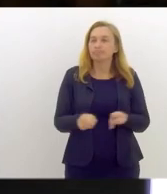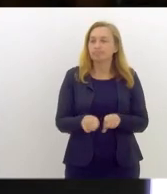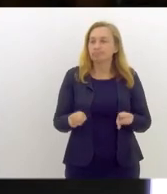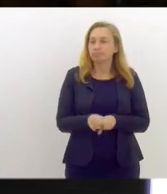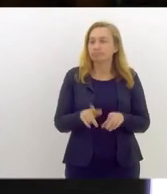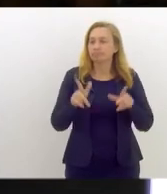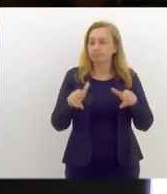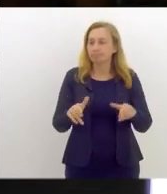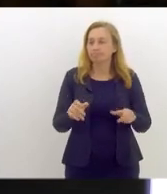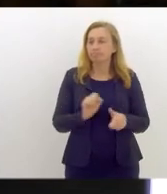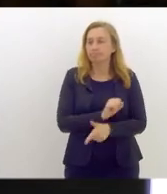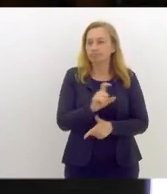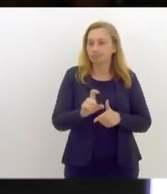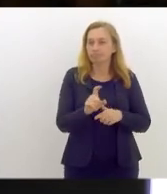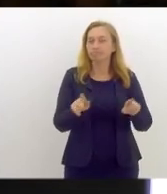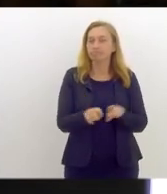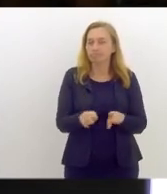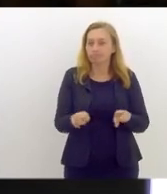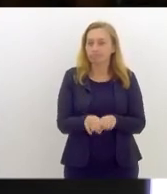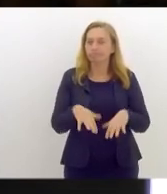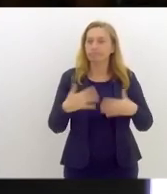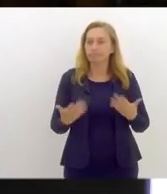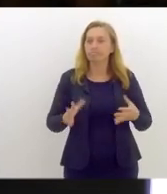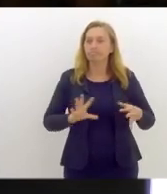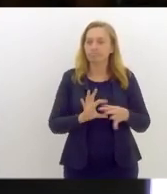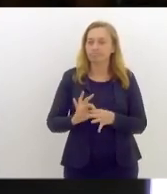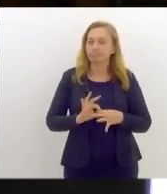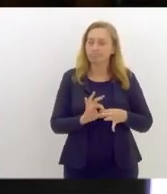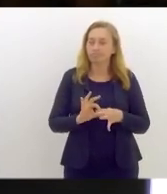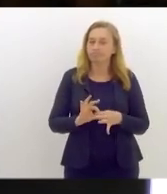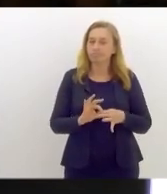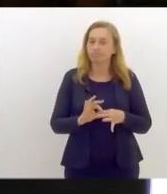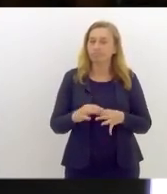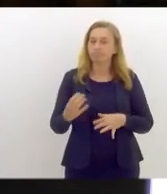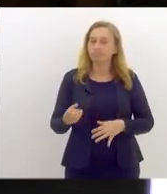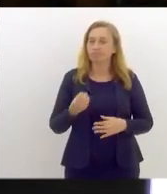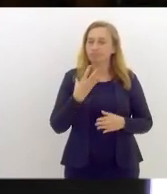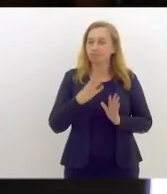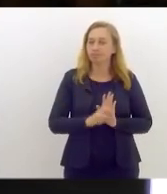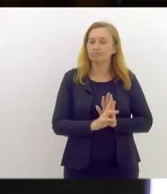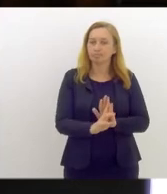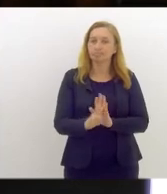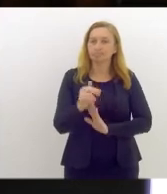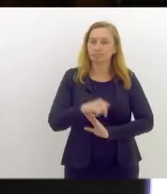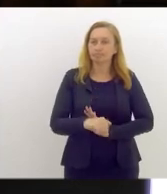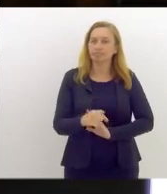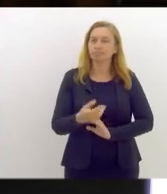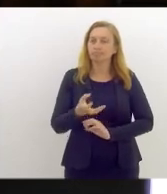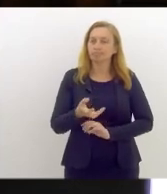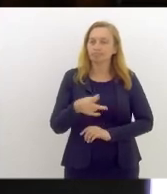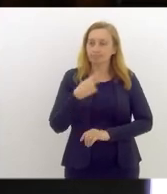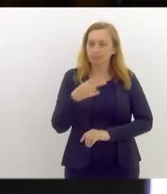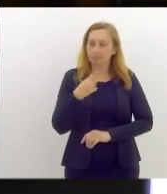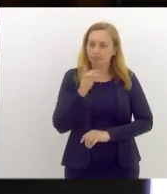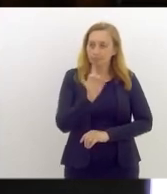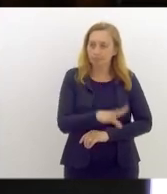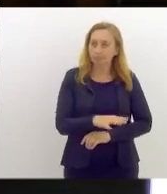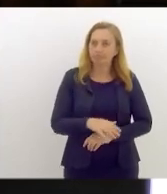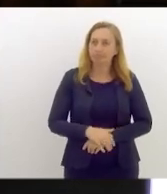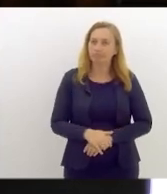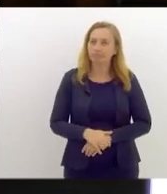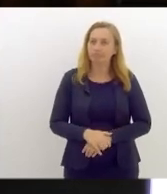e o executivo da mesma forma Então essa harmonia eu acho que ela está muito bem representada aqui e eu queria destacar por último